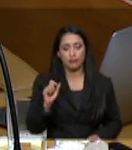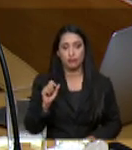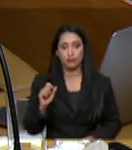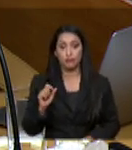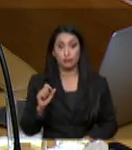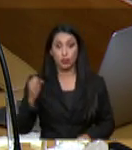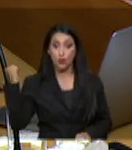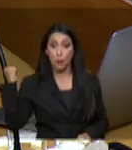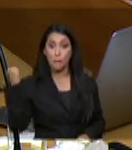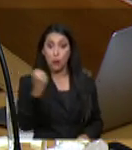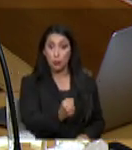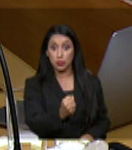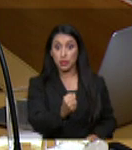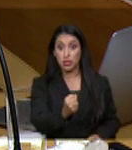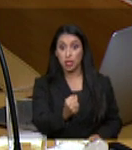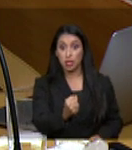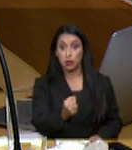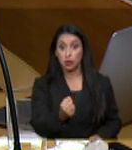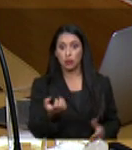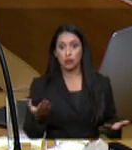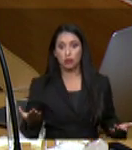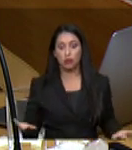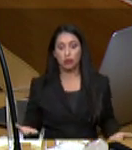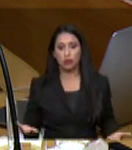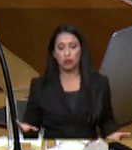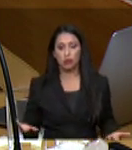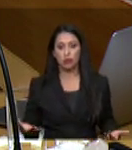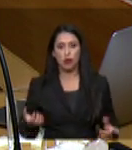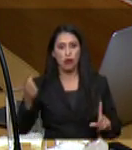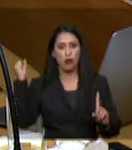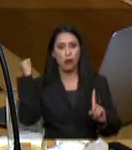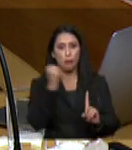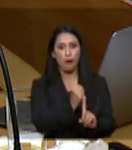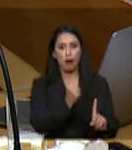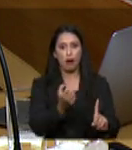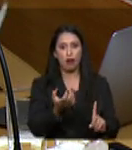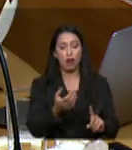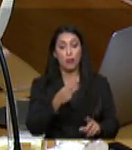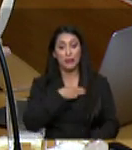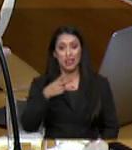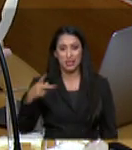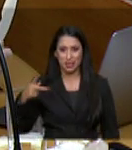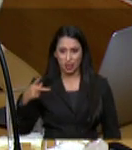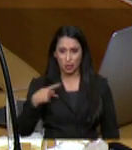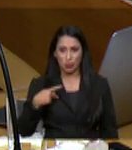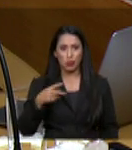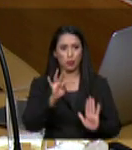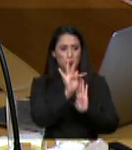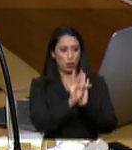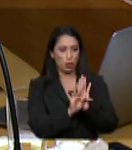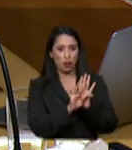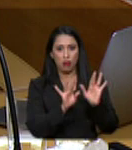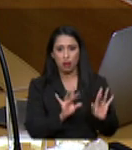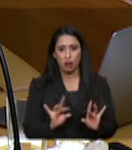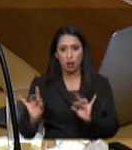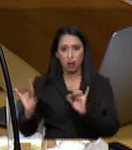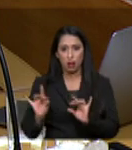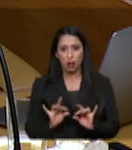celebração do homicídio o próprio Ministério Público ainda transcreve